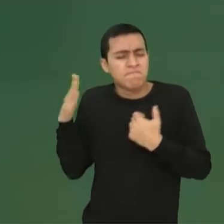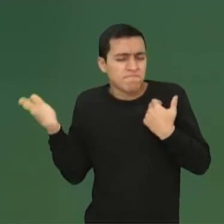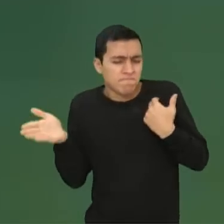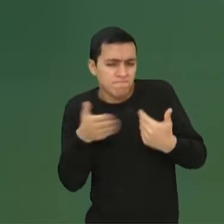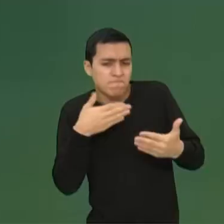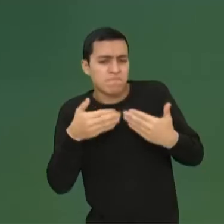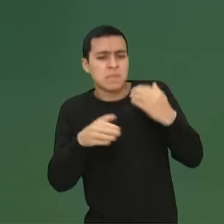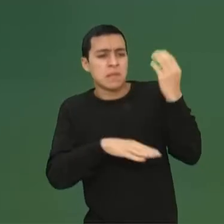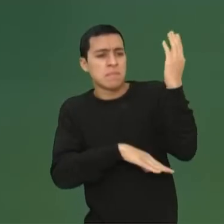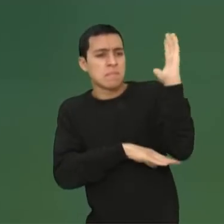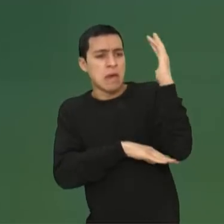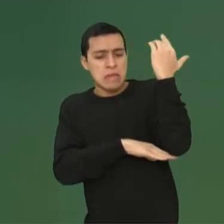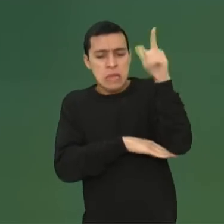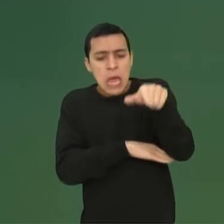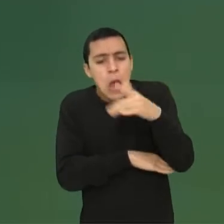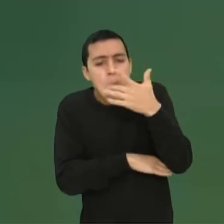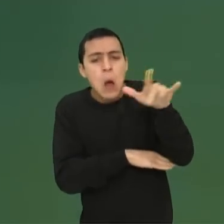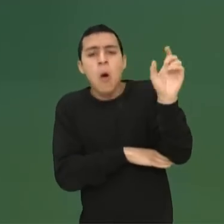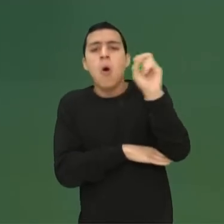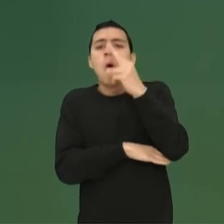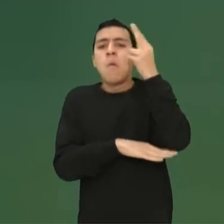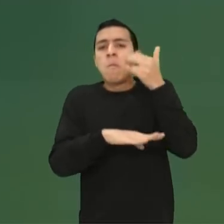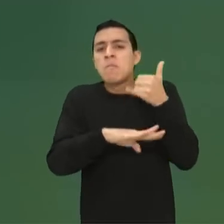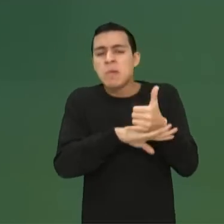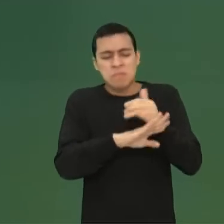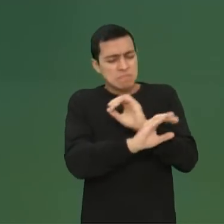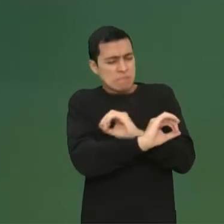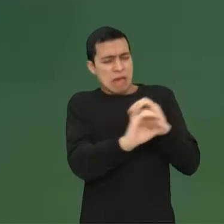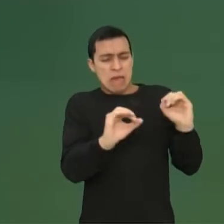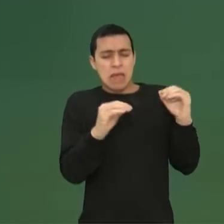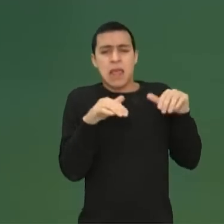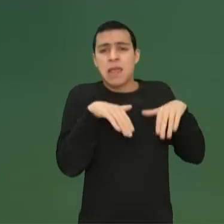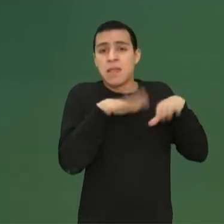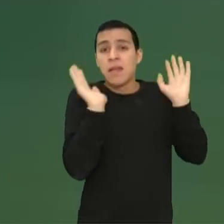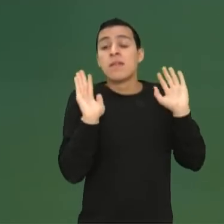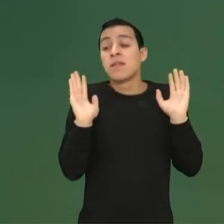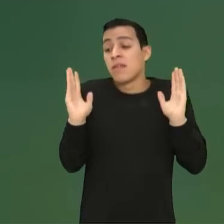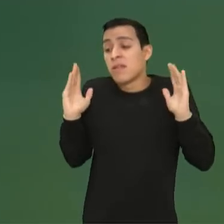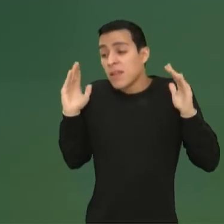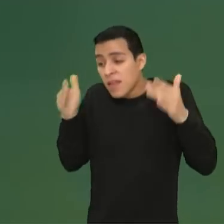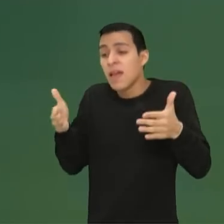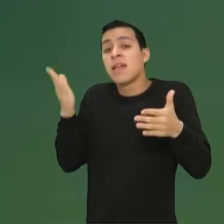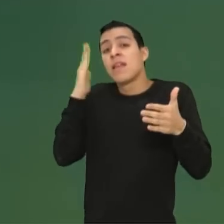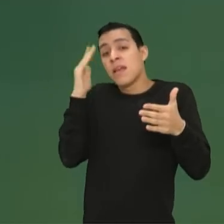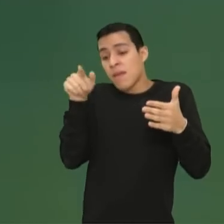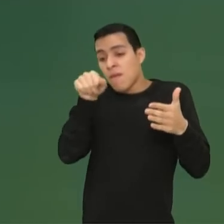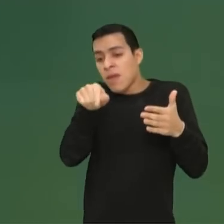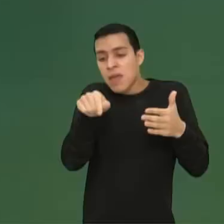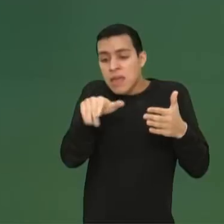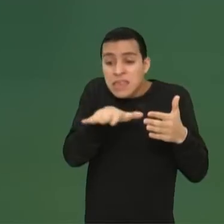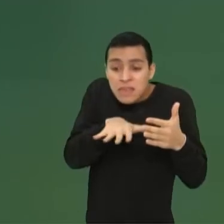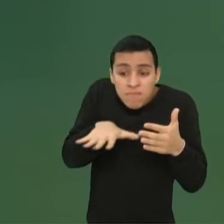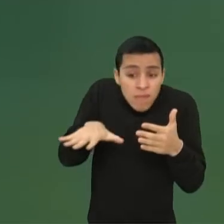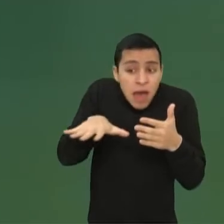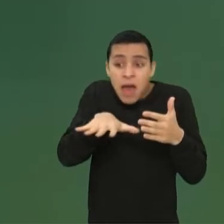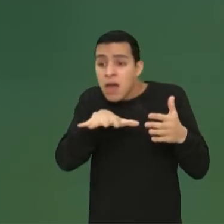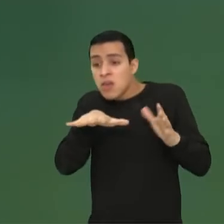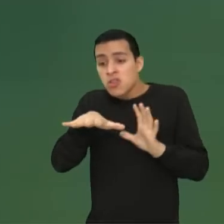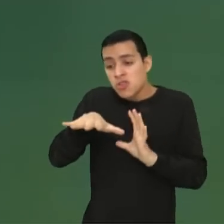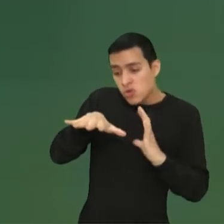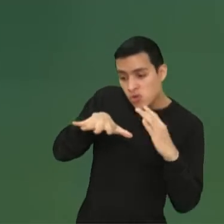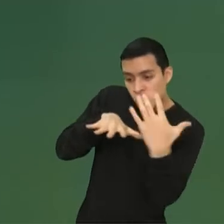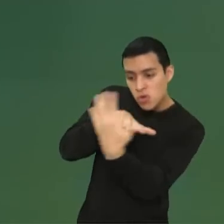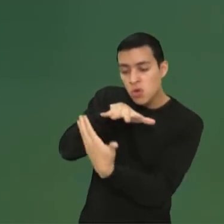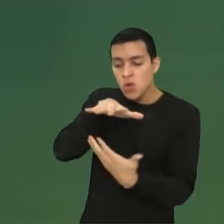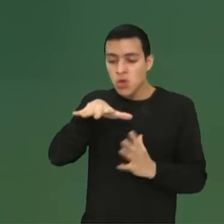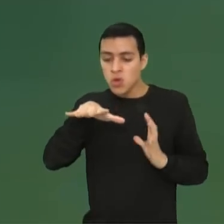se é madeira, se é ouro ou se é ferro. Lembra da aula passada? Agora eu quero saber do espaço que ele ocupa. Então a